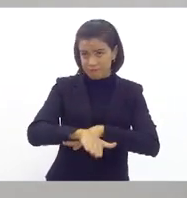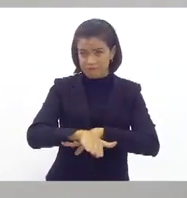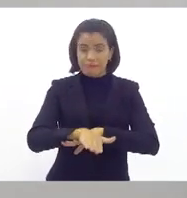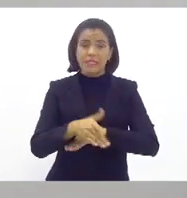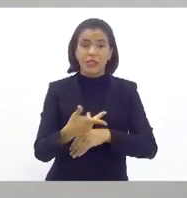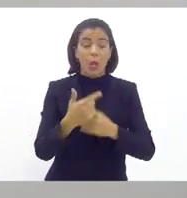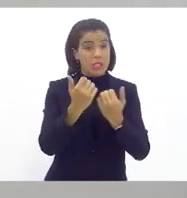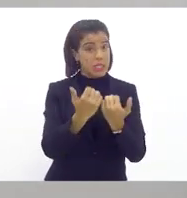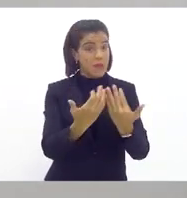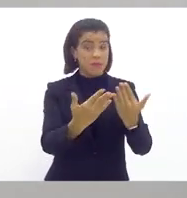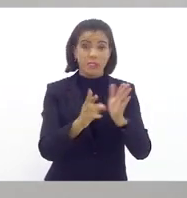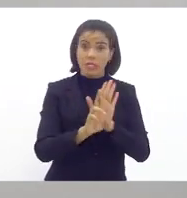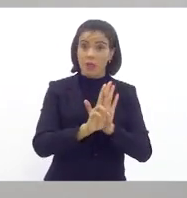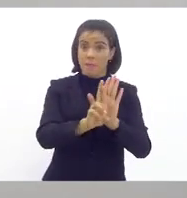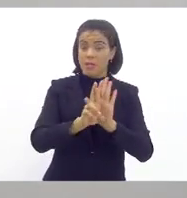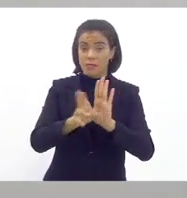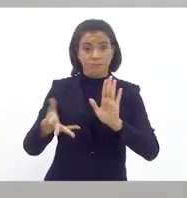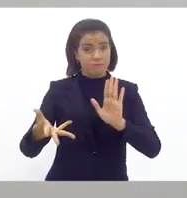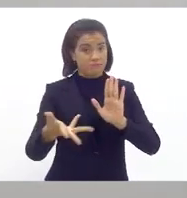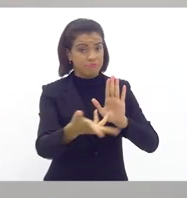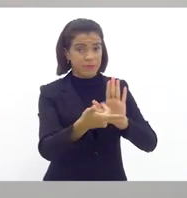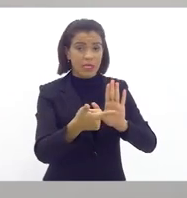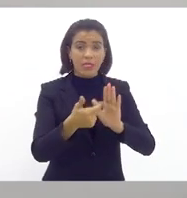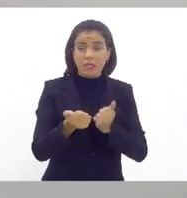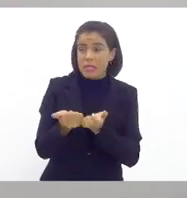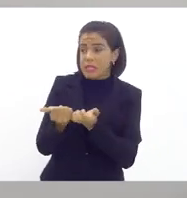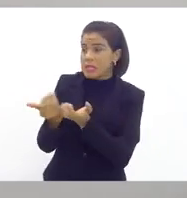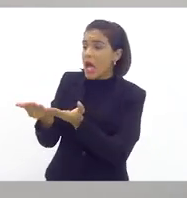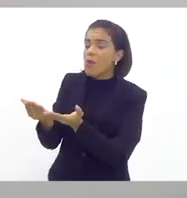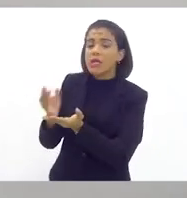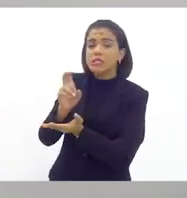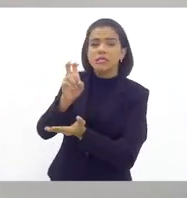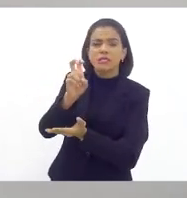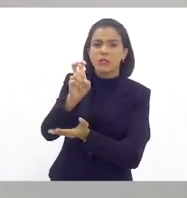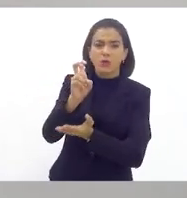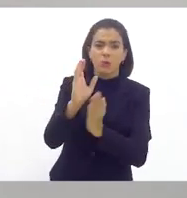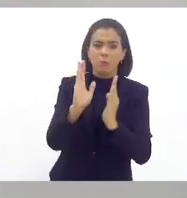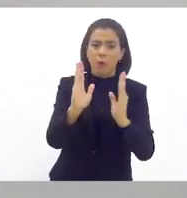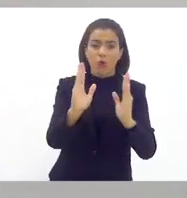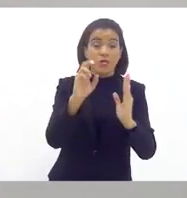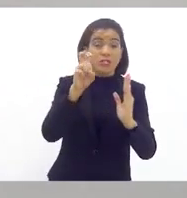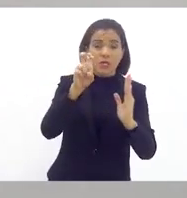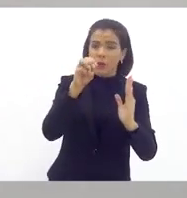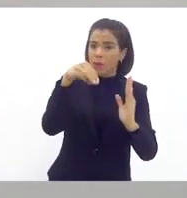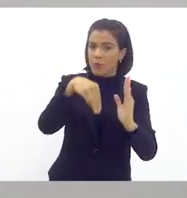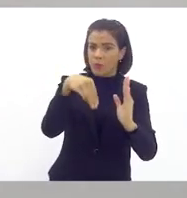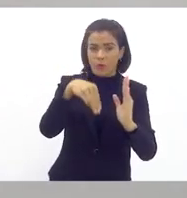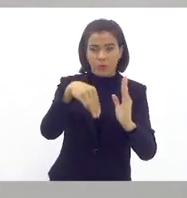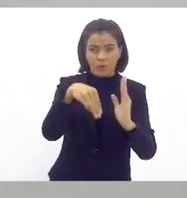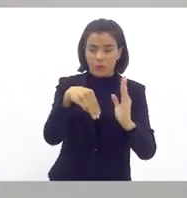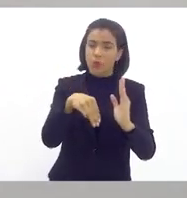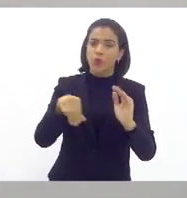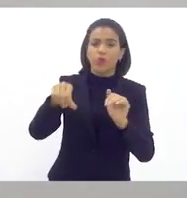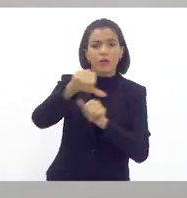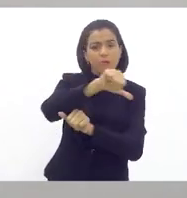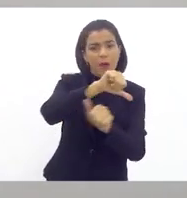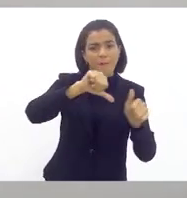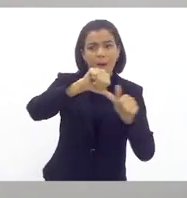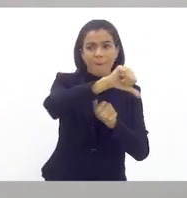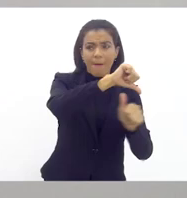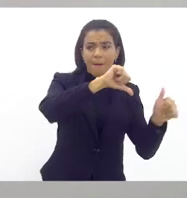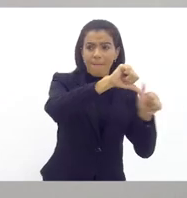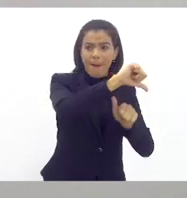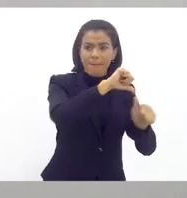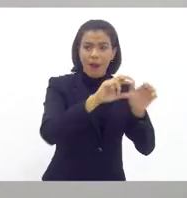essa audiência, e nós vamos estar dando cinco minutos para as pessoas da mesa e alternando também com pessoas, com